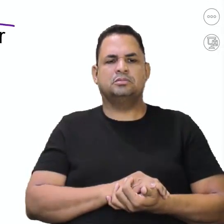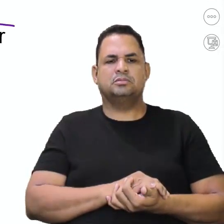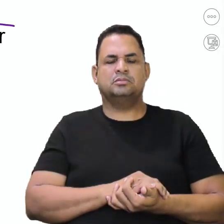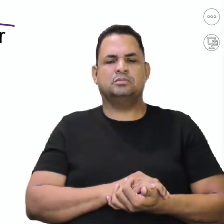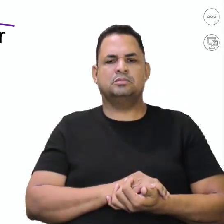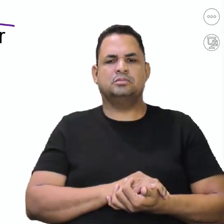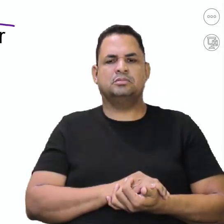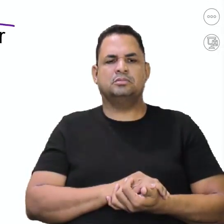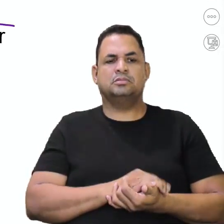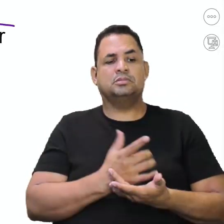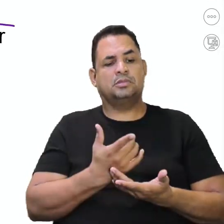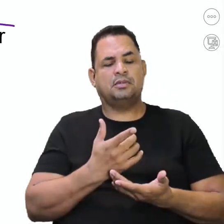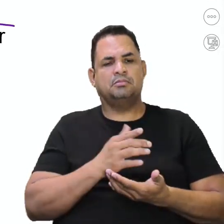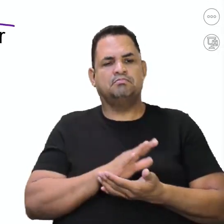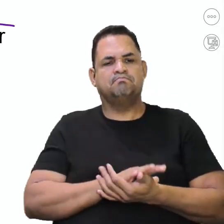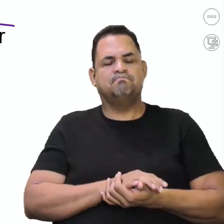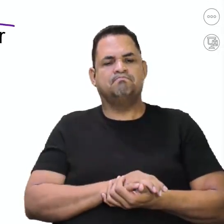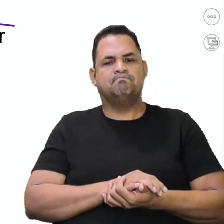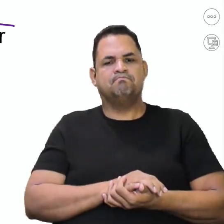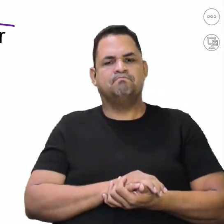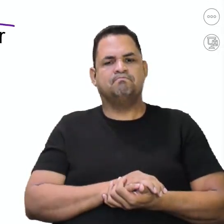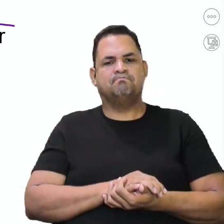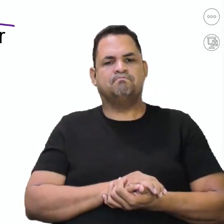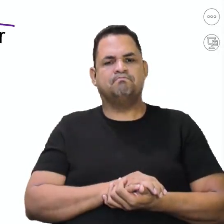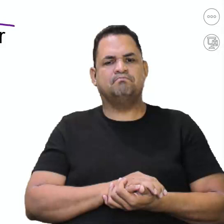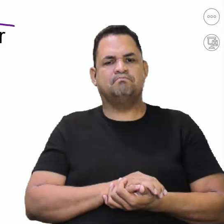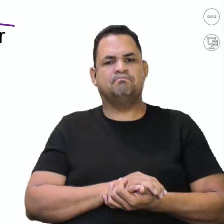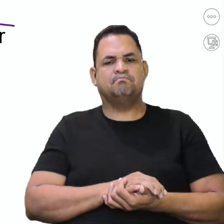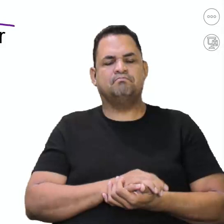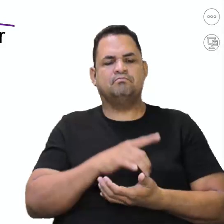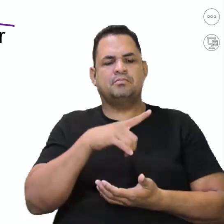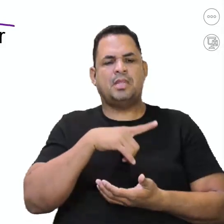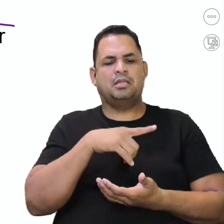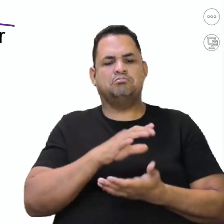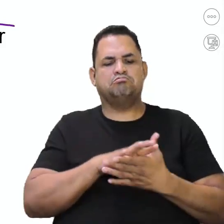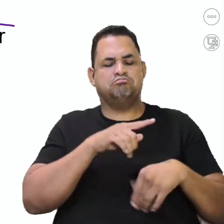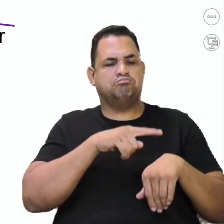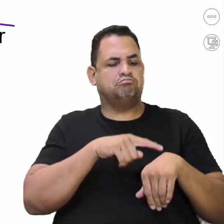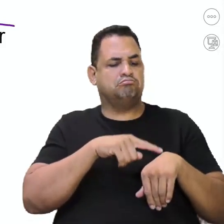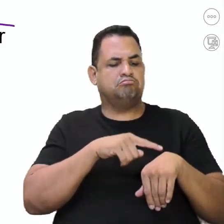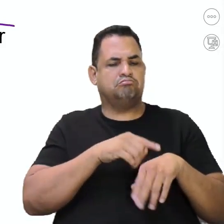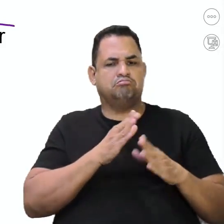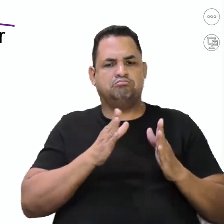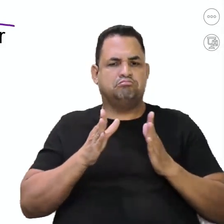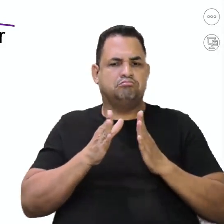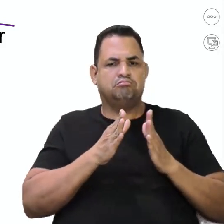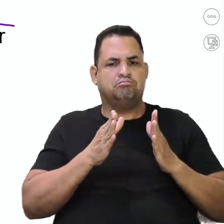E elas são, pelo menos, at least, temporariamente